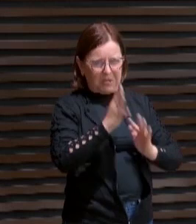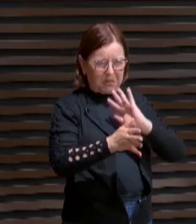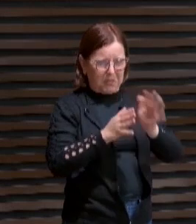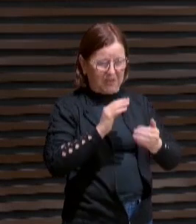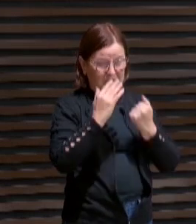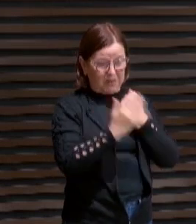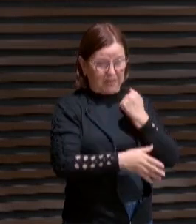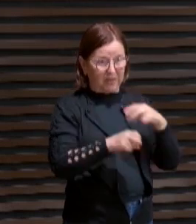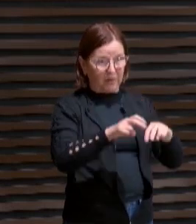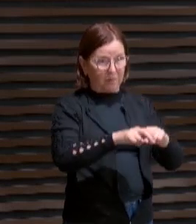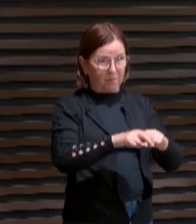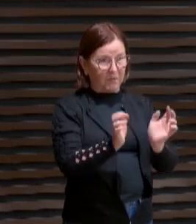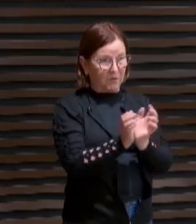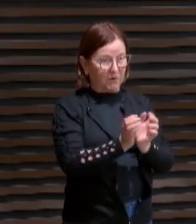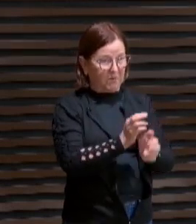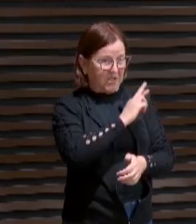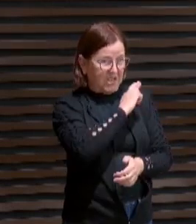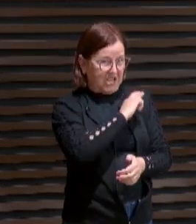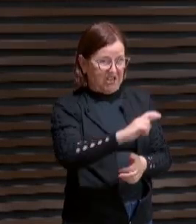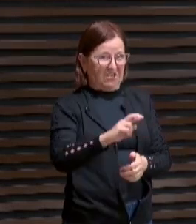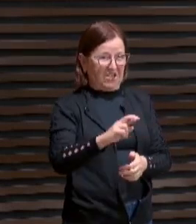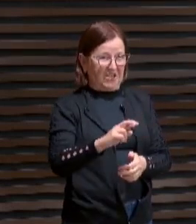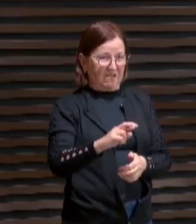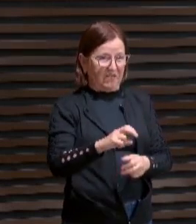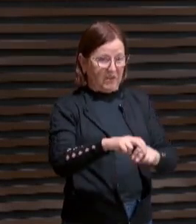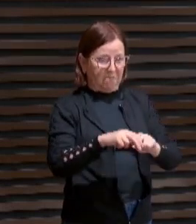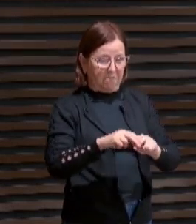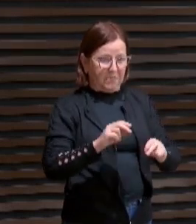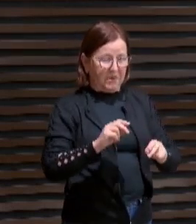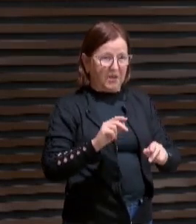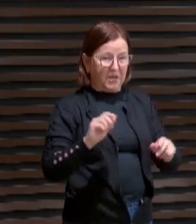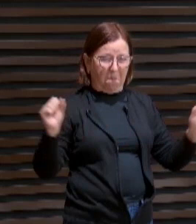religiosos e pela multidão manipulada.